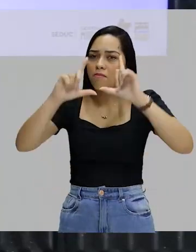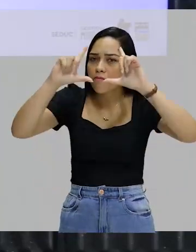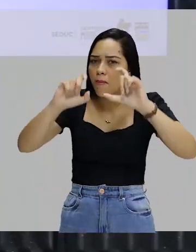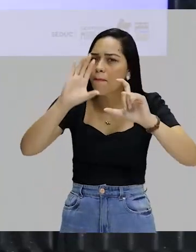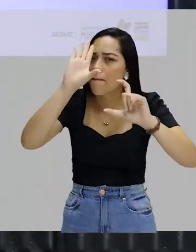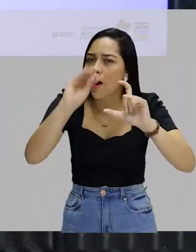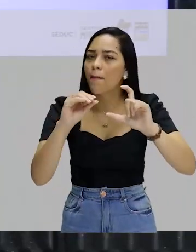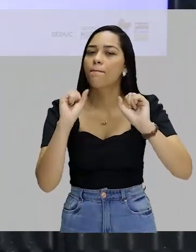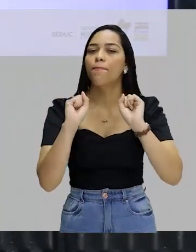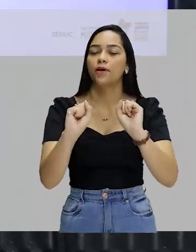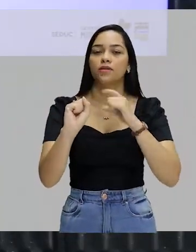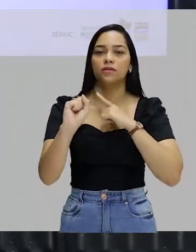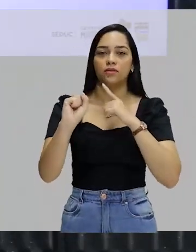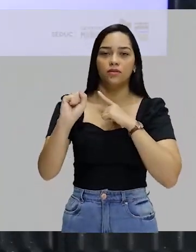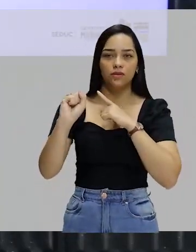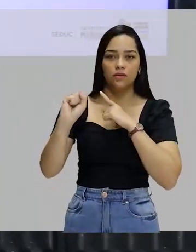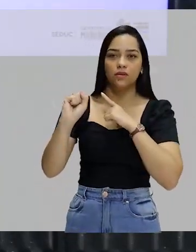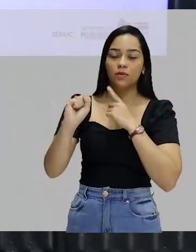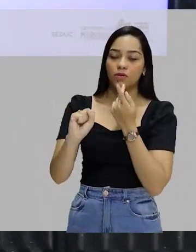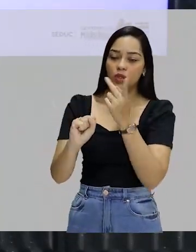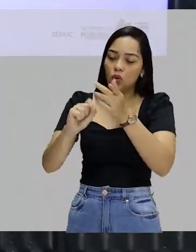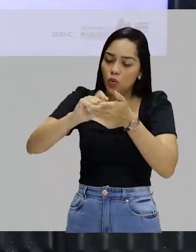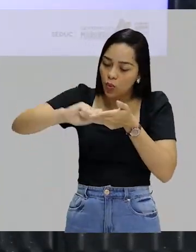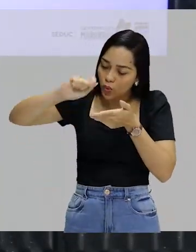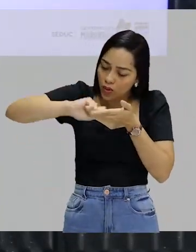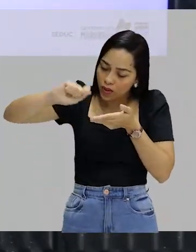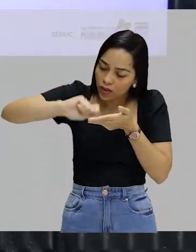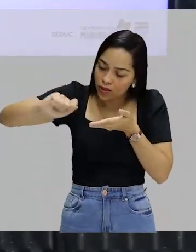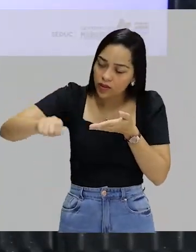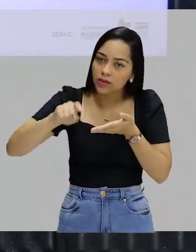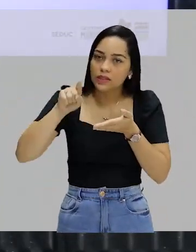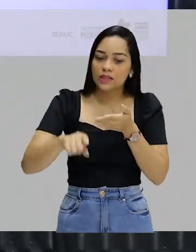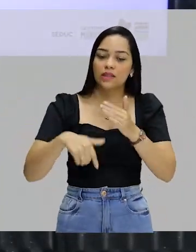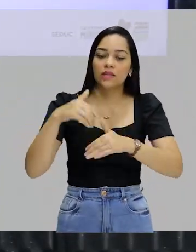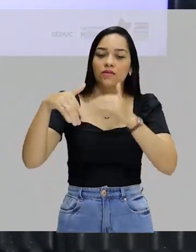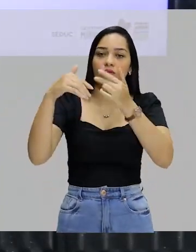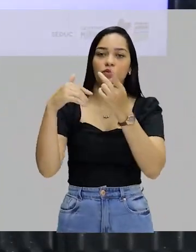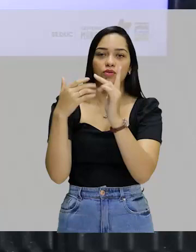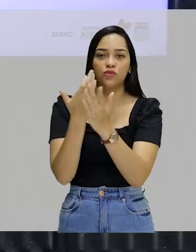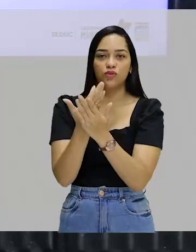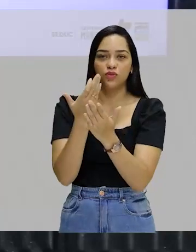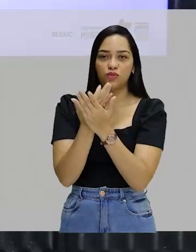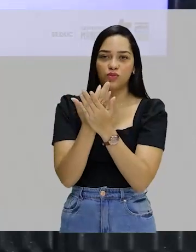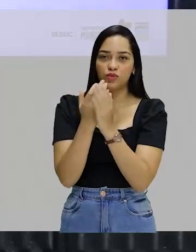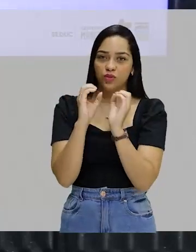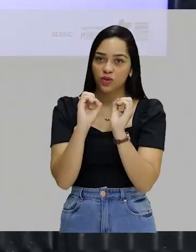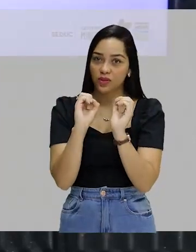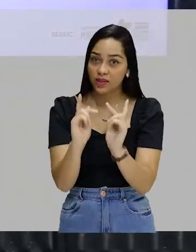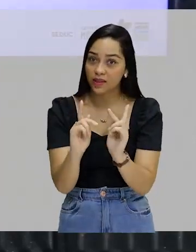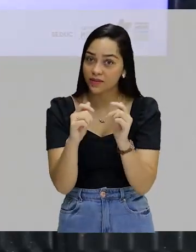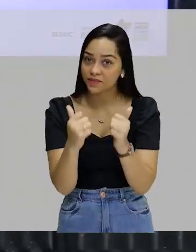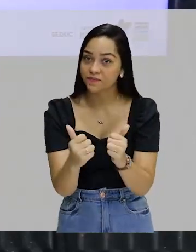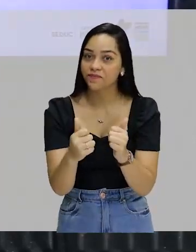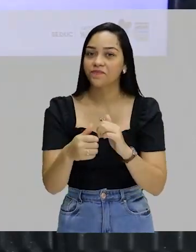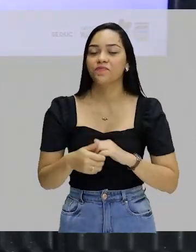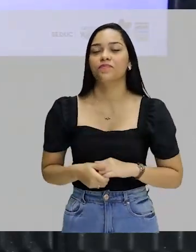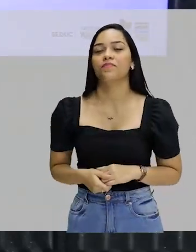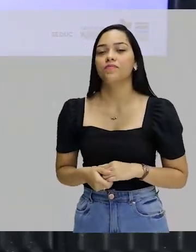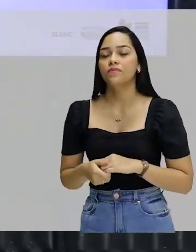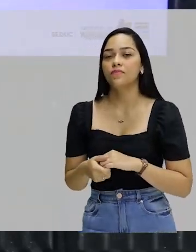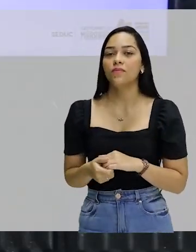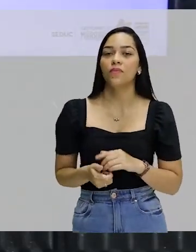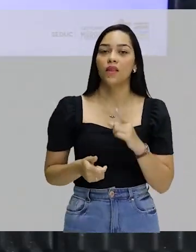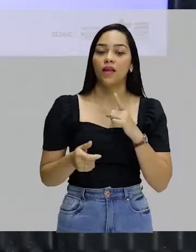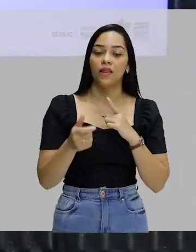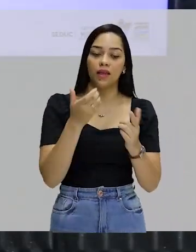bom? Passa essas informações para o seu caderno para você desenvolver os seus estudos. Show de bola? Bom, estamos em uma